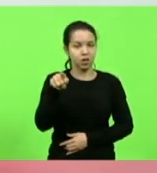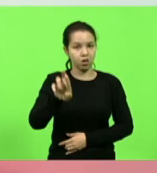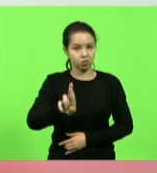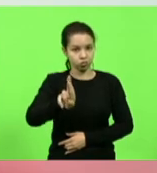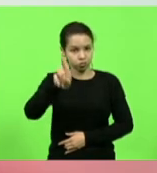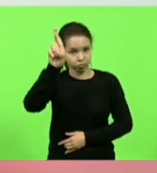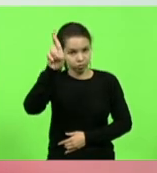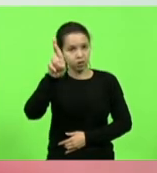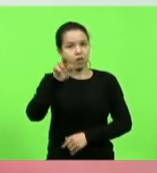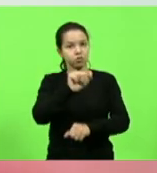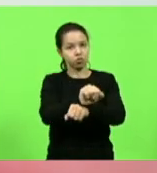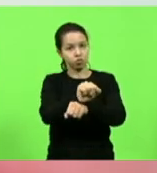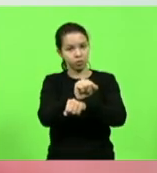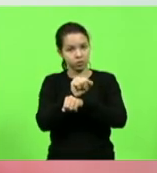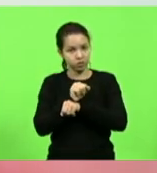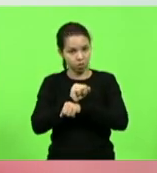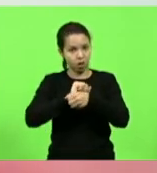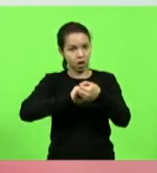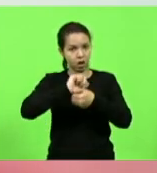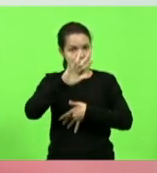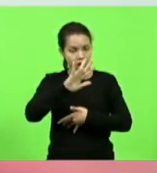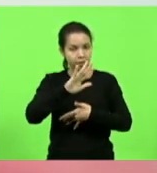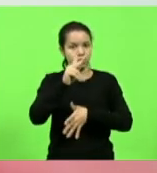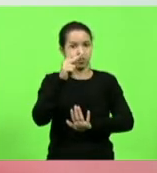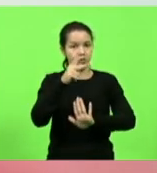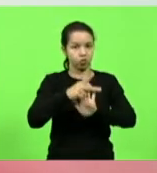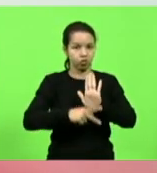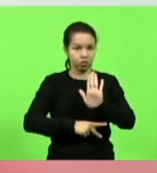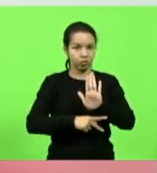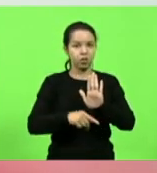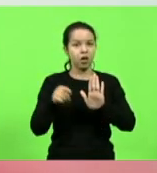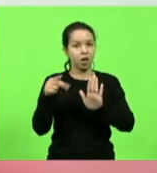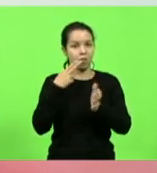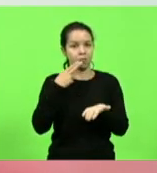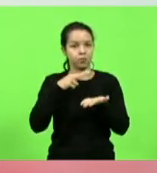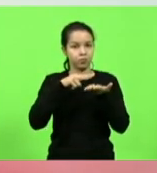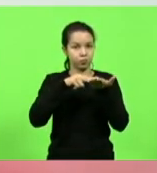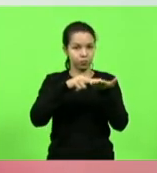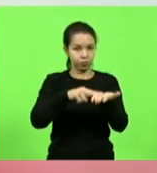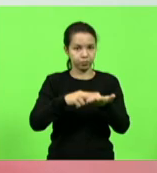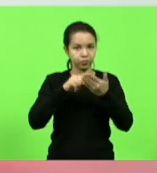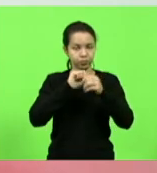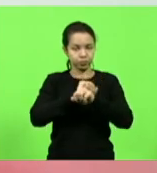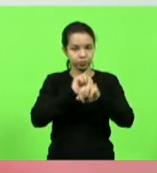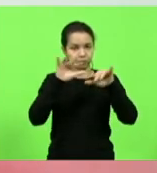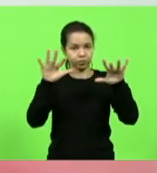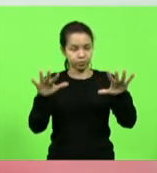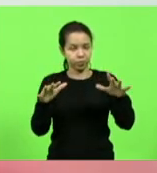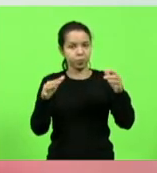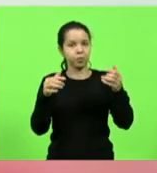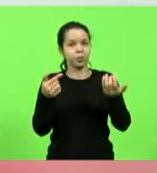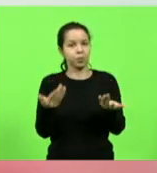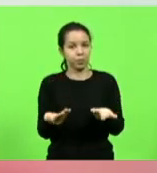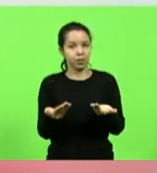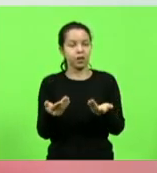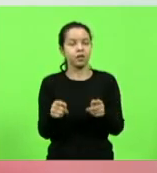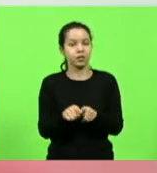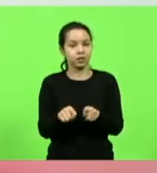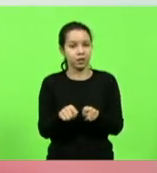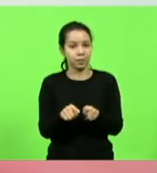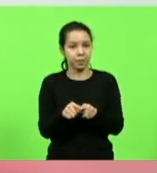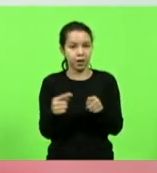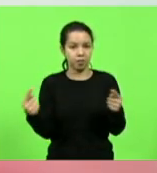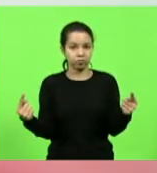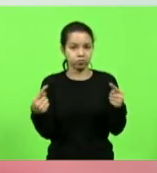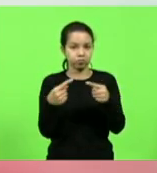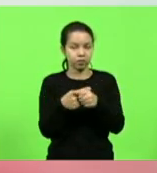do projeto, fecha aspas, em sua nota tornada pública, o mesmo age de forma arbitrária